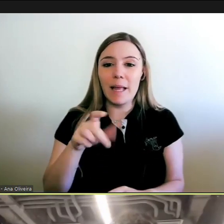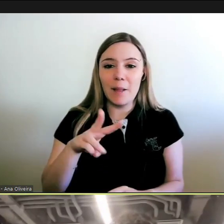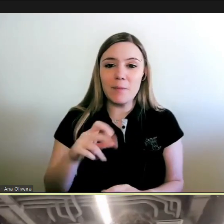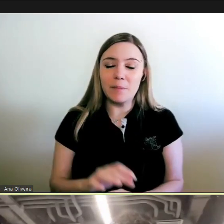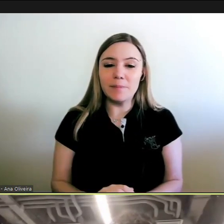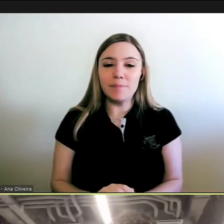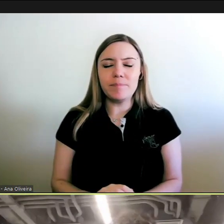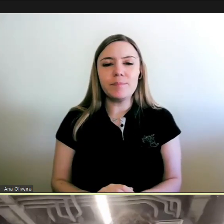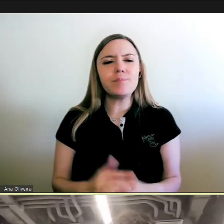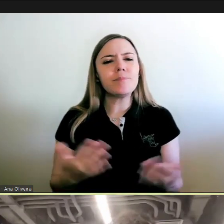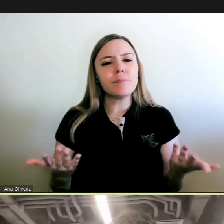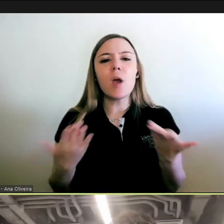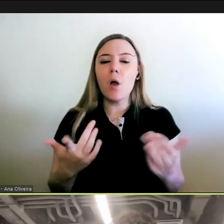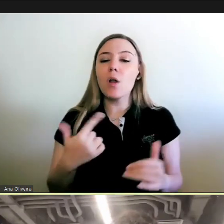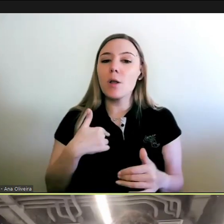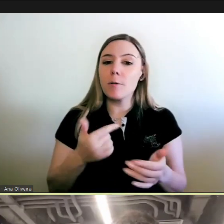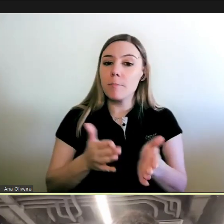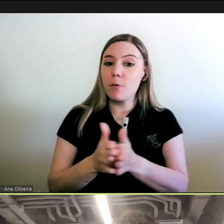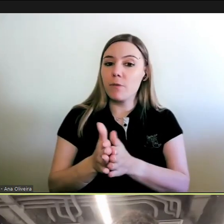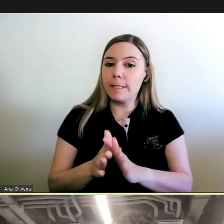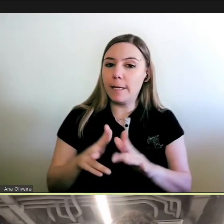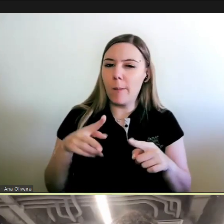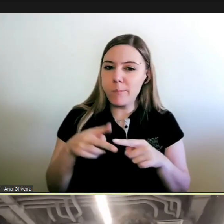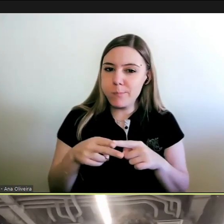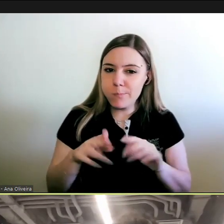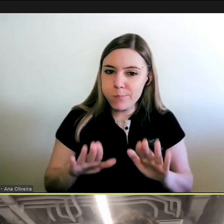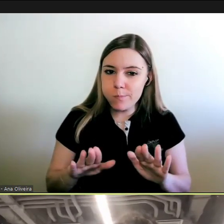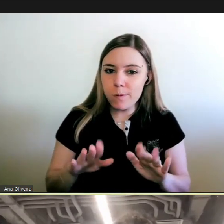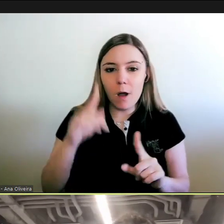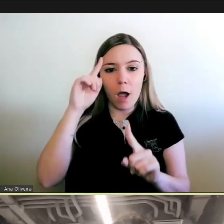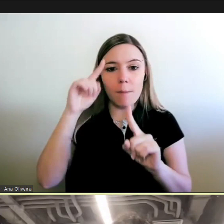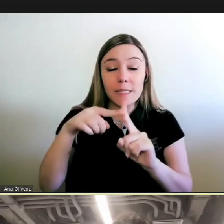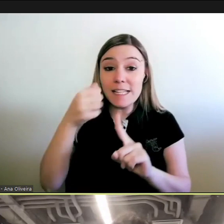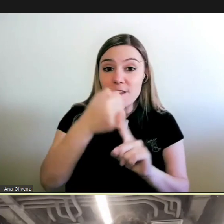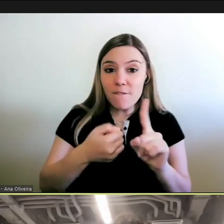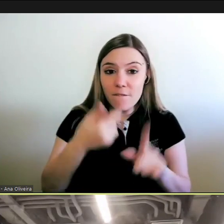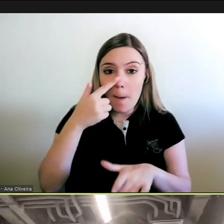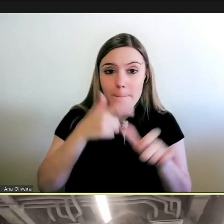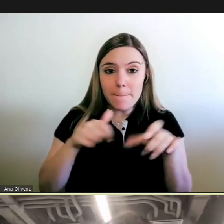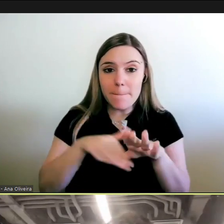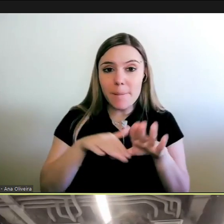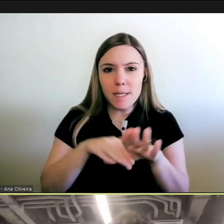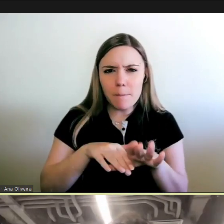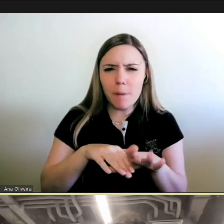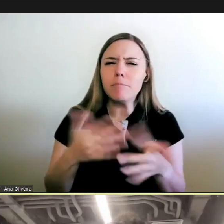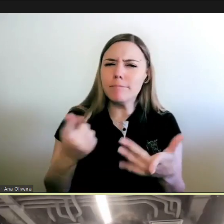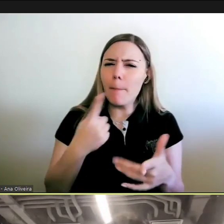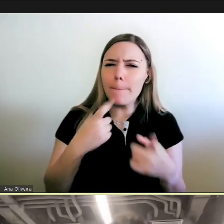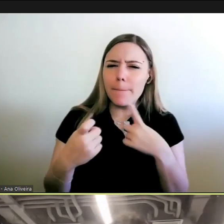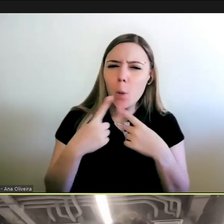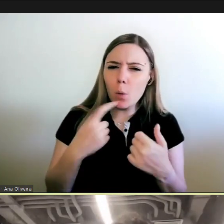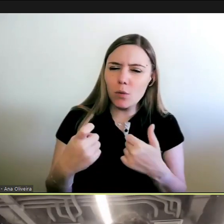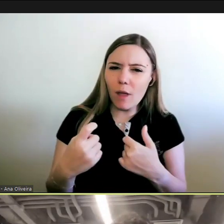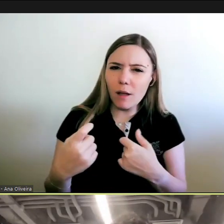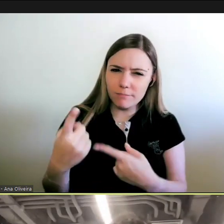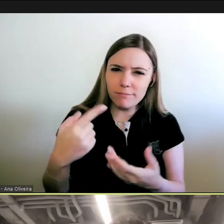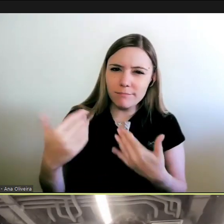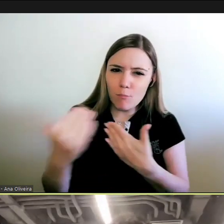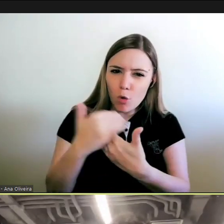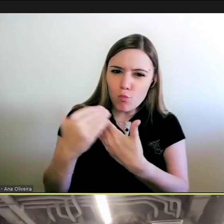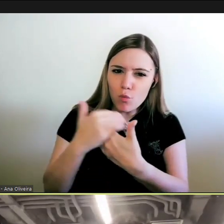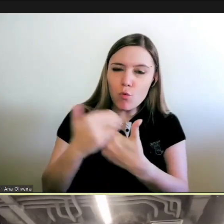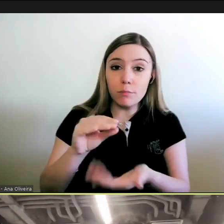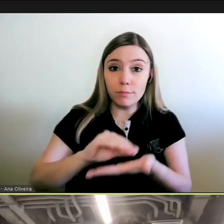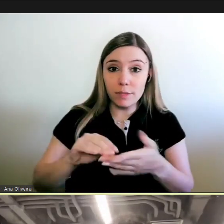Obrigado. eu vou aproveitar a pausa só para desafiar os nossos participantes a enviarem-nos perguntas, já sabe, por escrito. Há